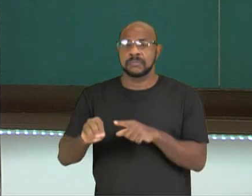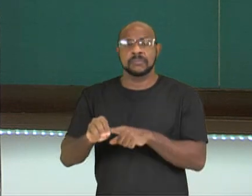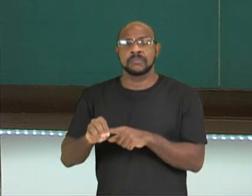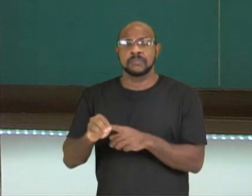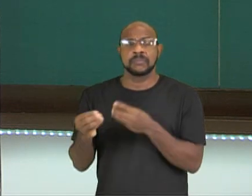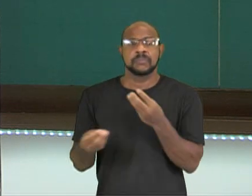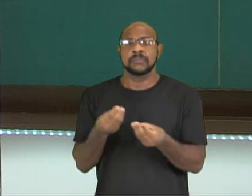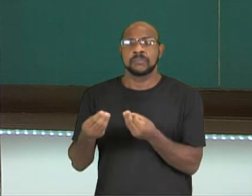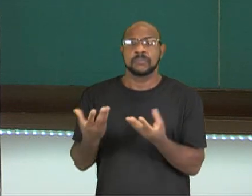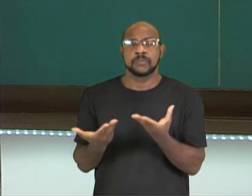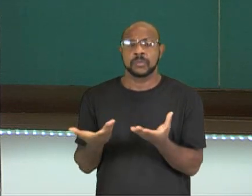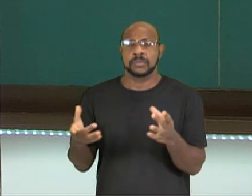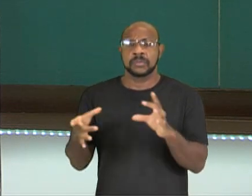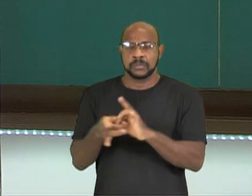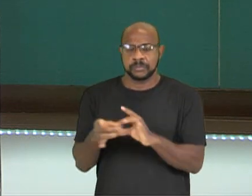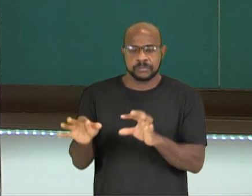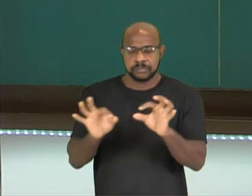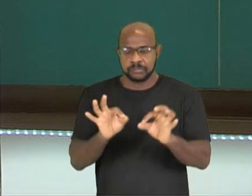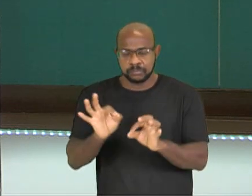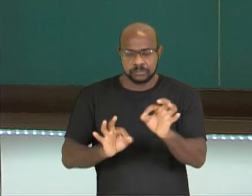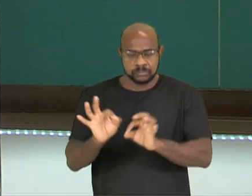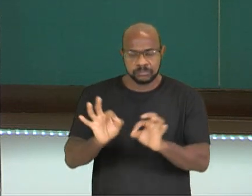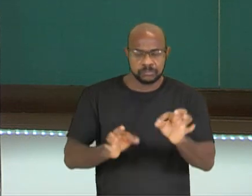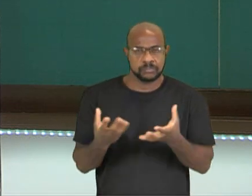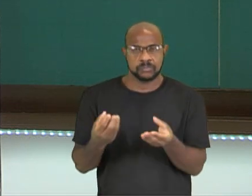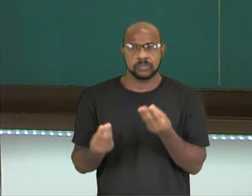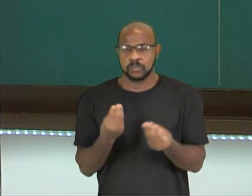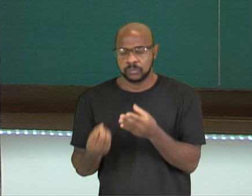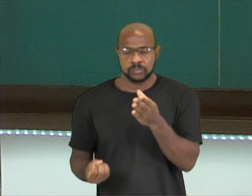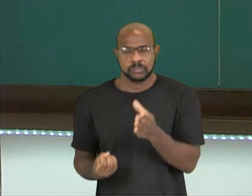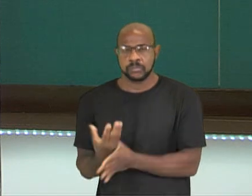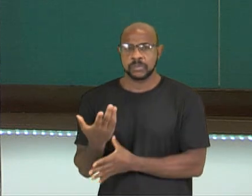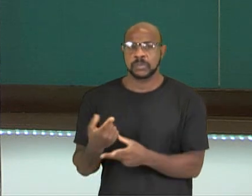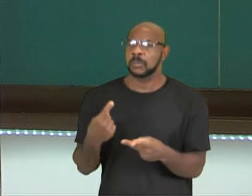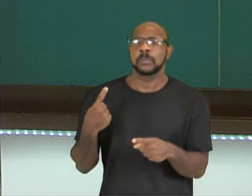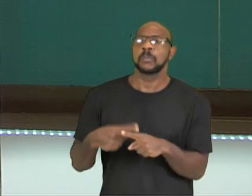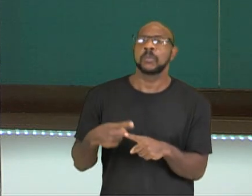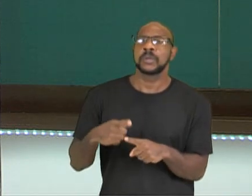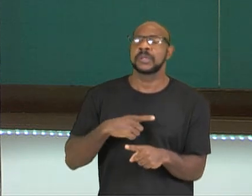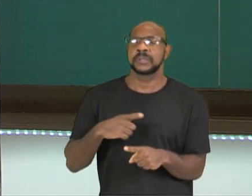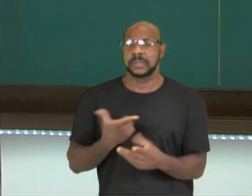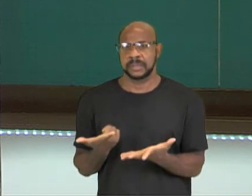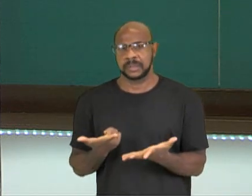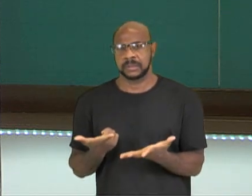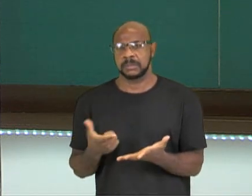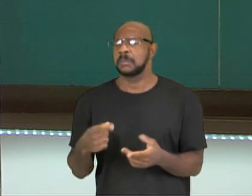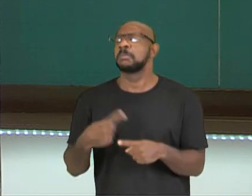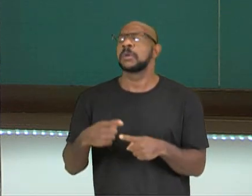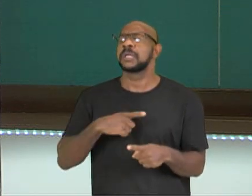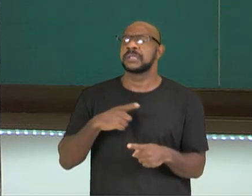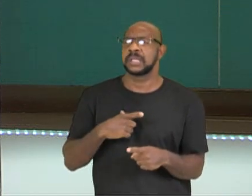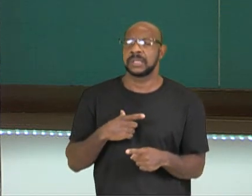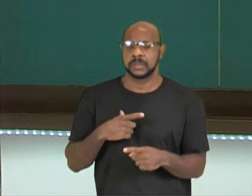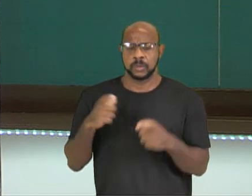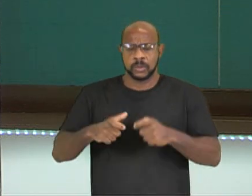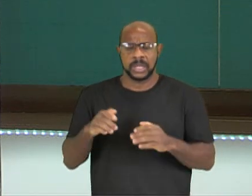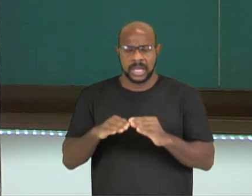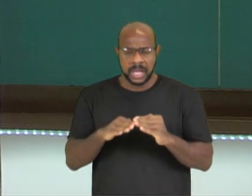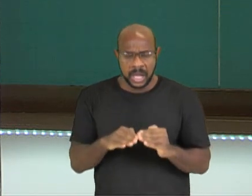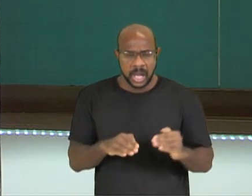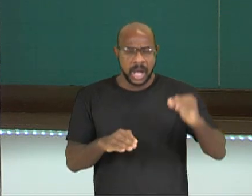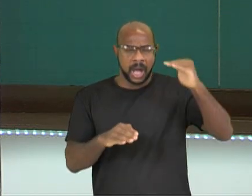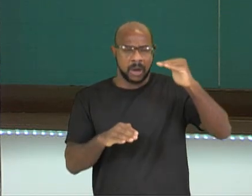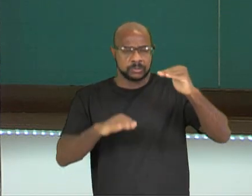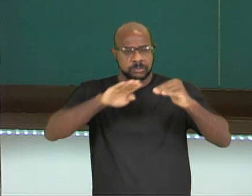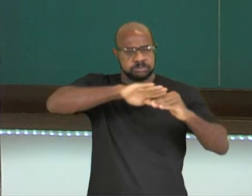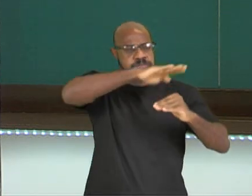está organizado, como ele surge, por que existem áreas mais elevadas e áreas mais baixas? Está